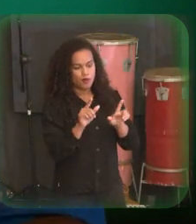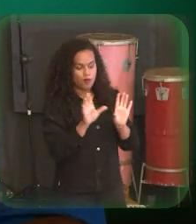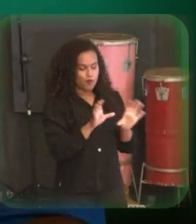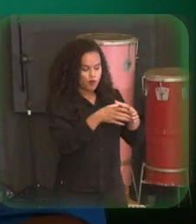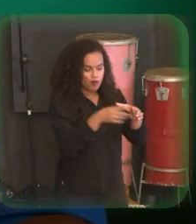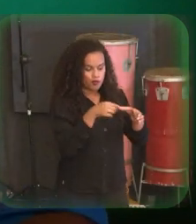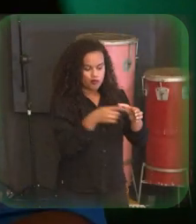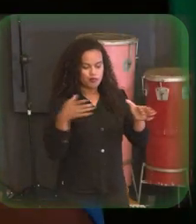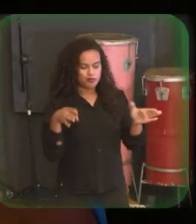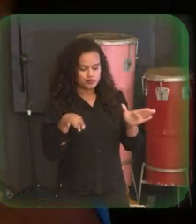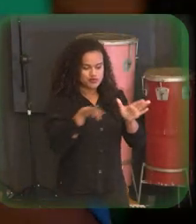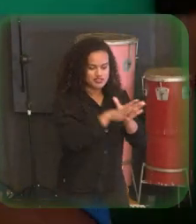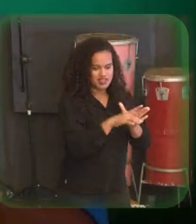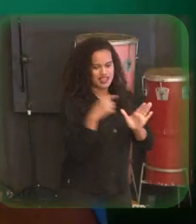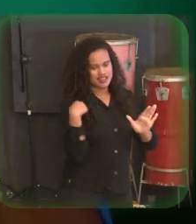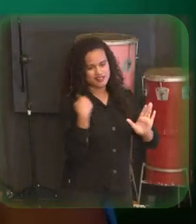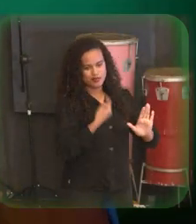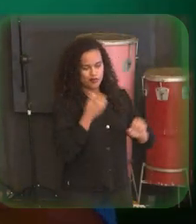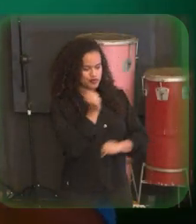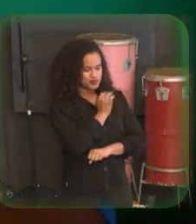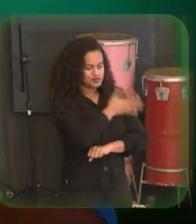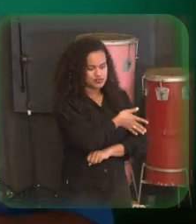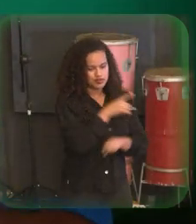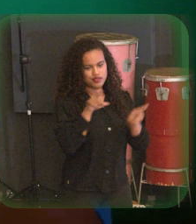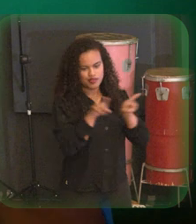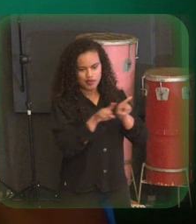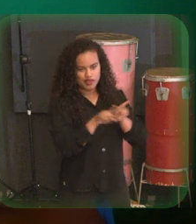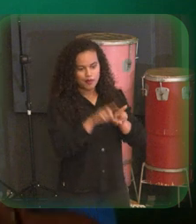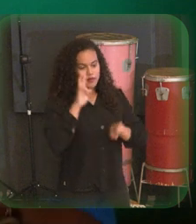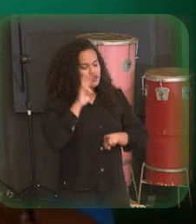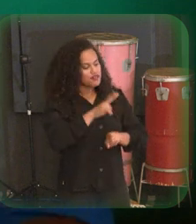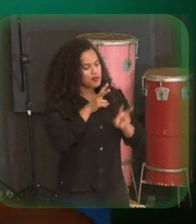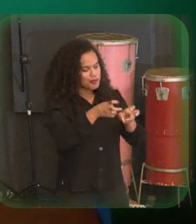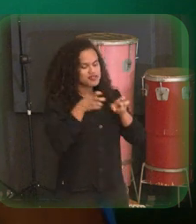chegue na nossa instituição, saiba que ele vem de um grupo que tem